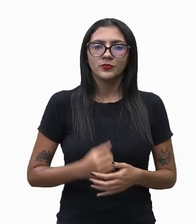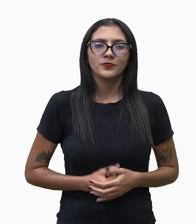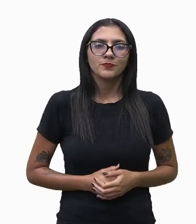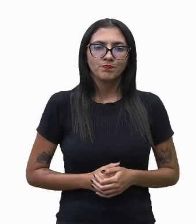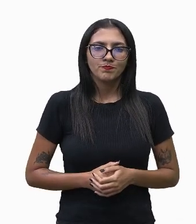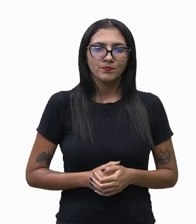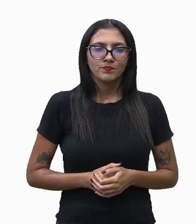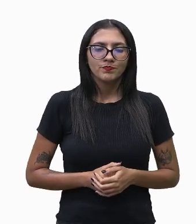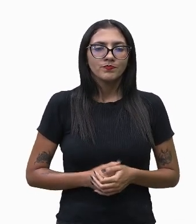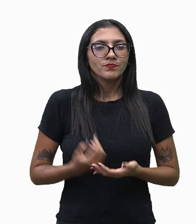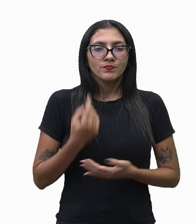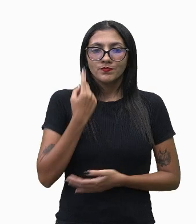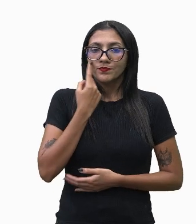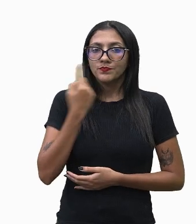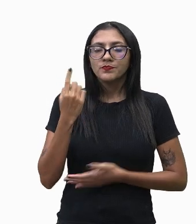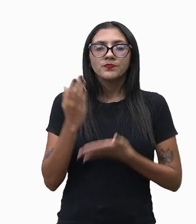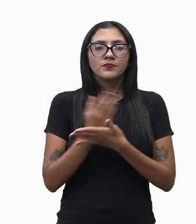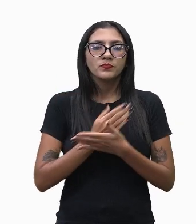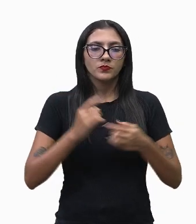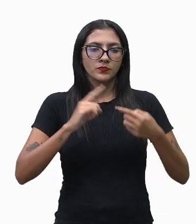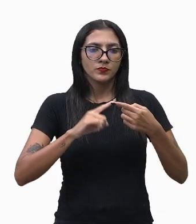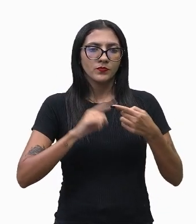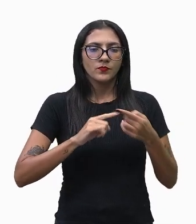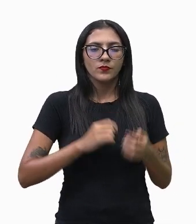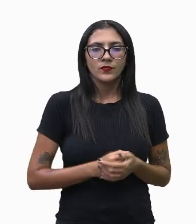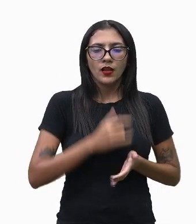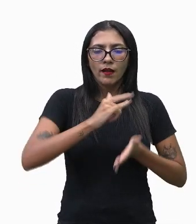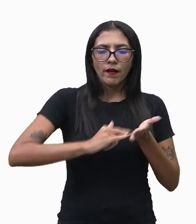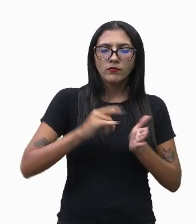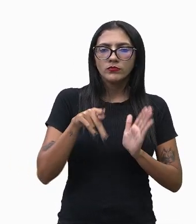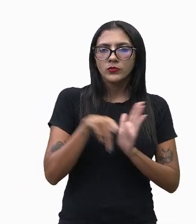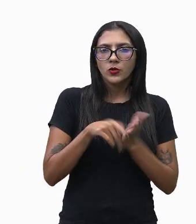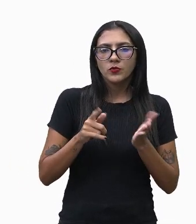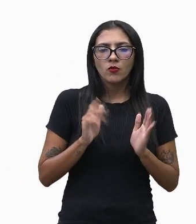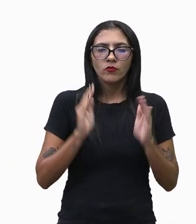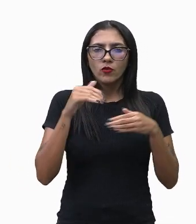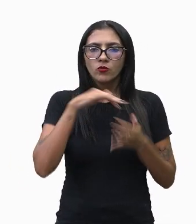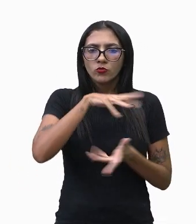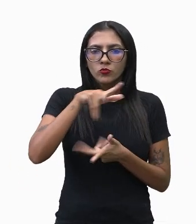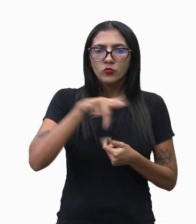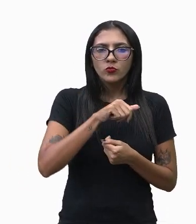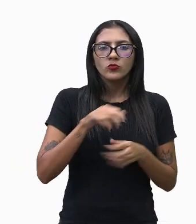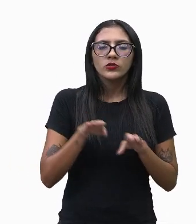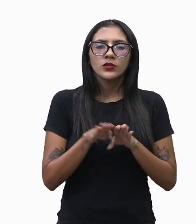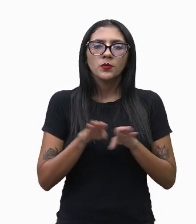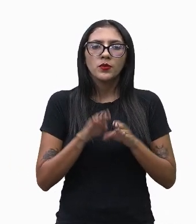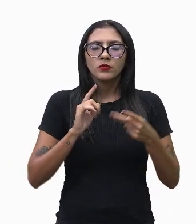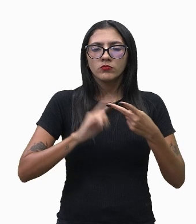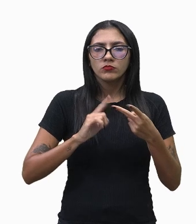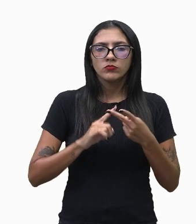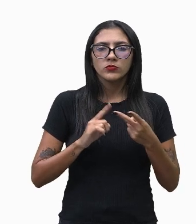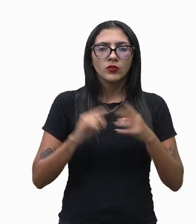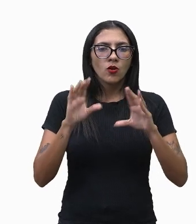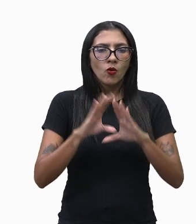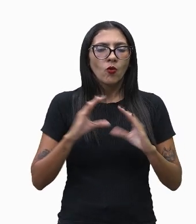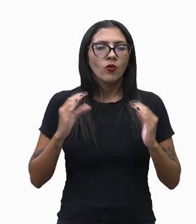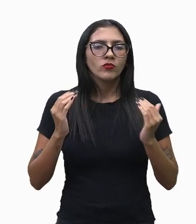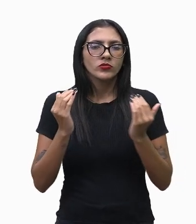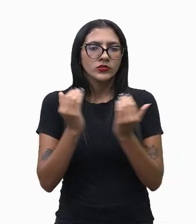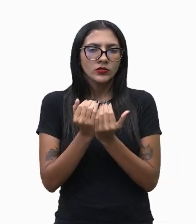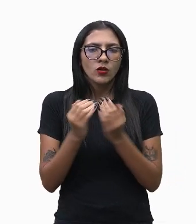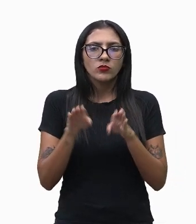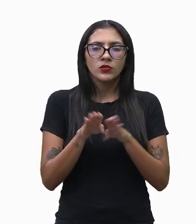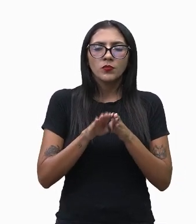esses documentos, nós temos a Carta da Terra, convenções de biodiversidade,